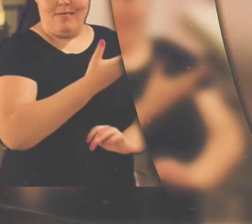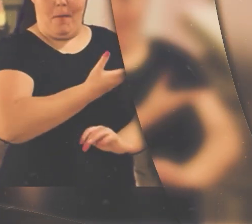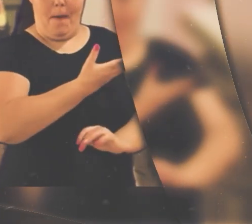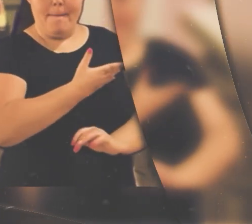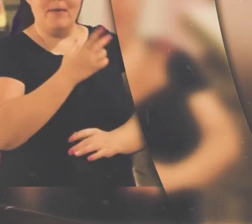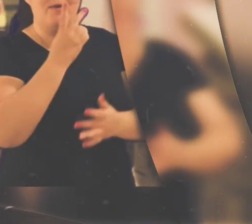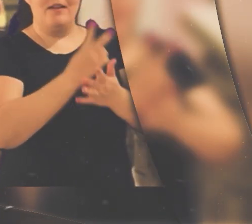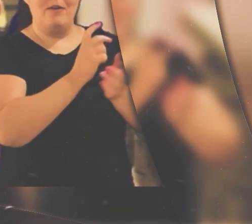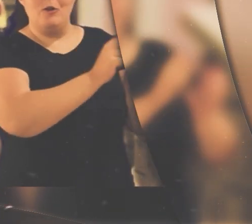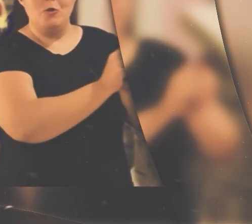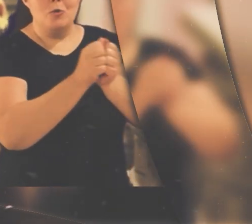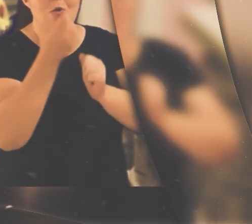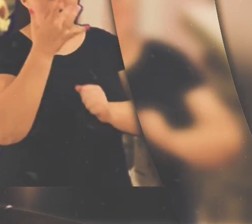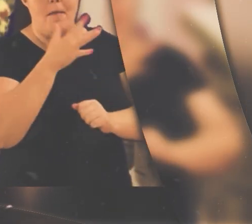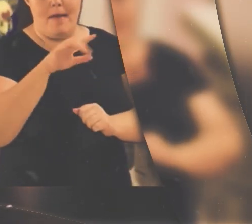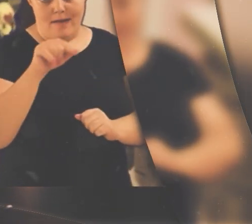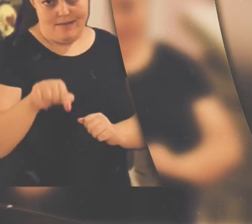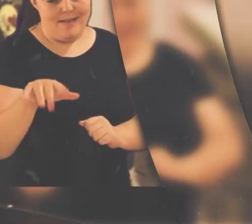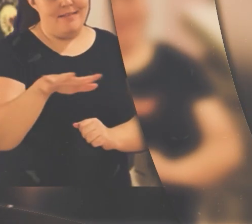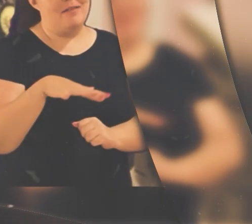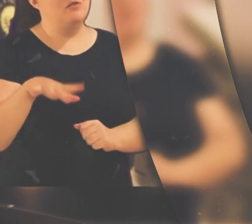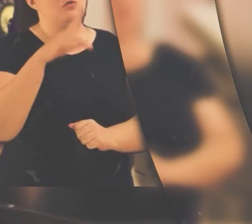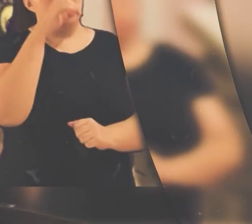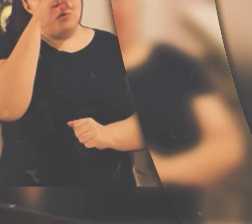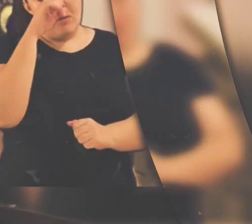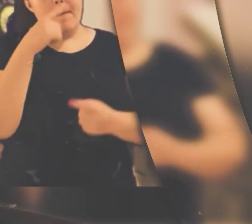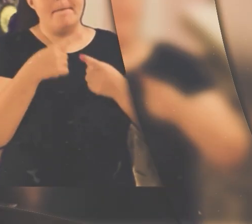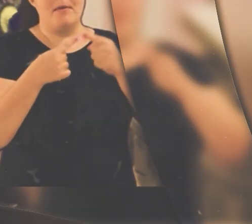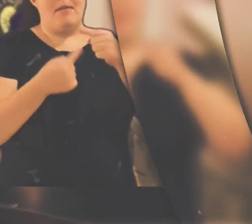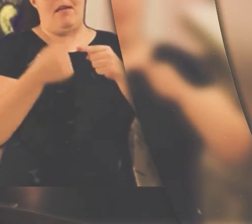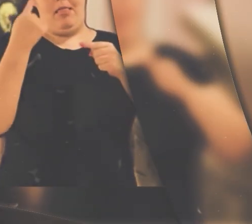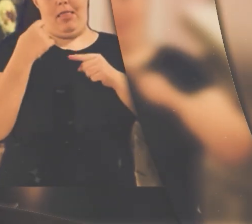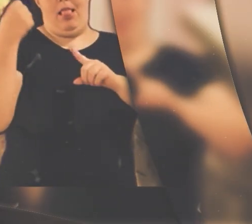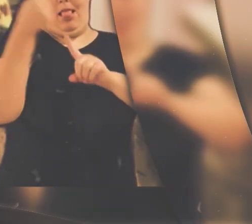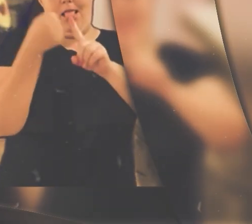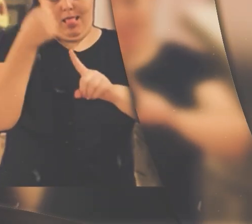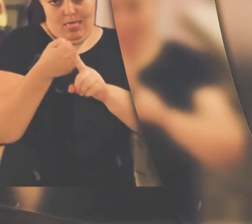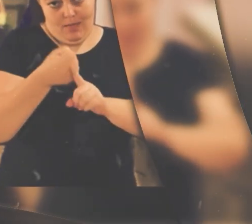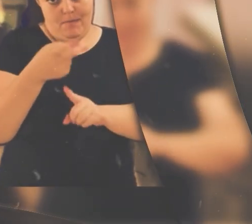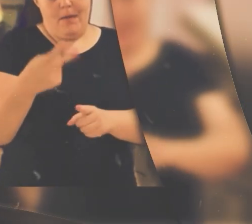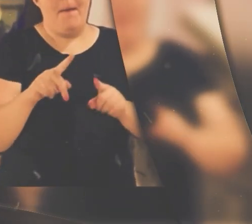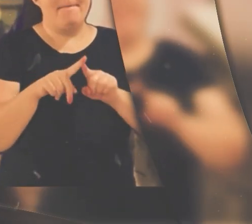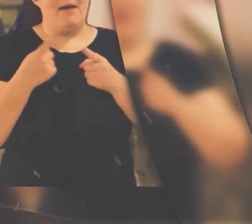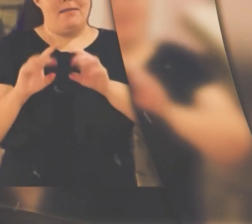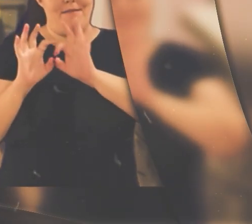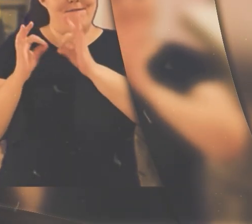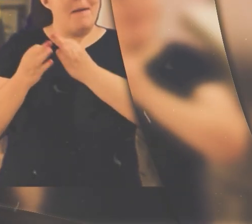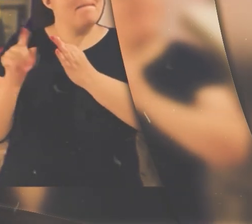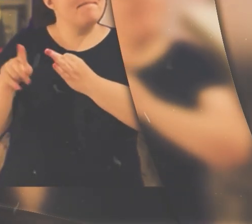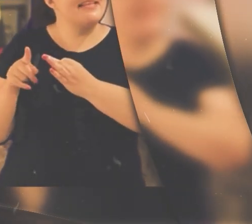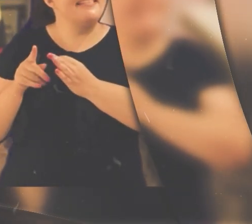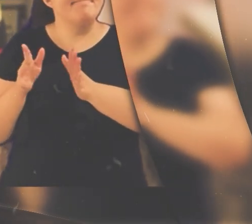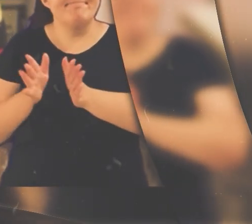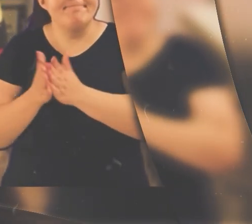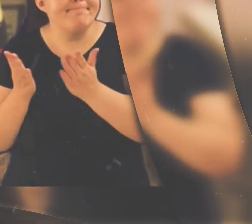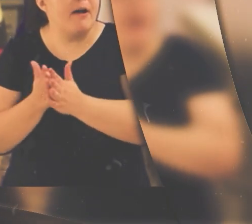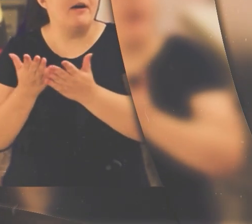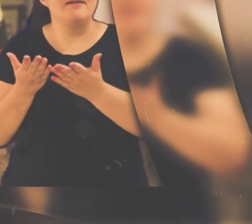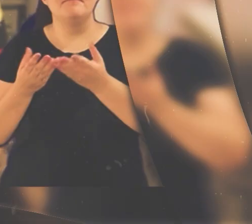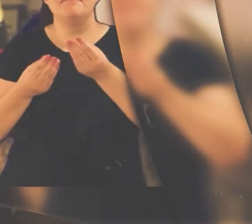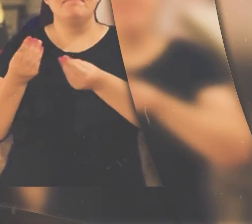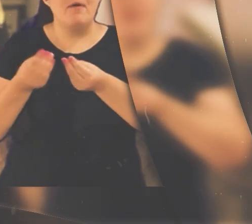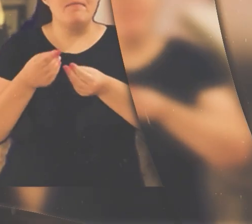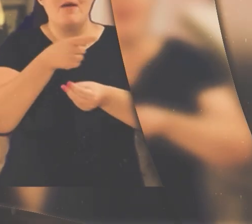amigo, ele acompanhou uma criança que deu entrada nesse hospital por espancamento e como a família era muito pobre, ele